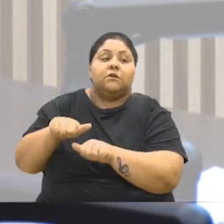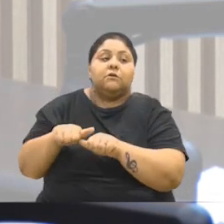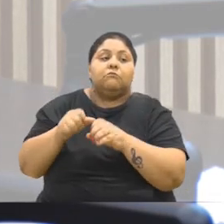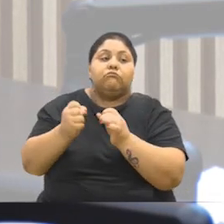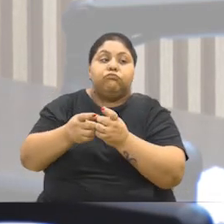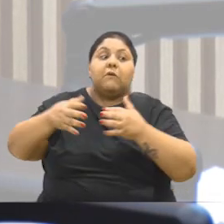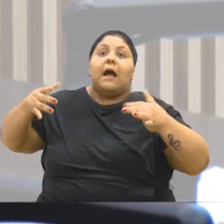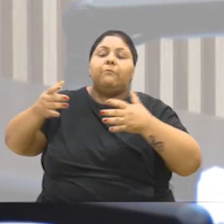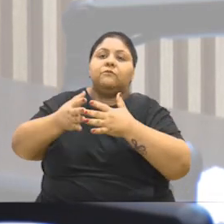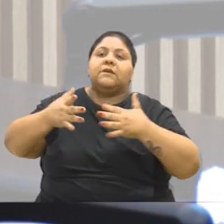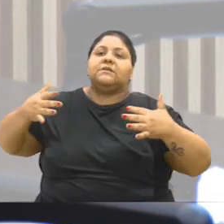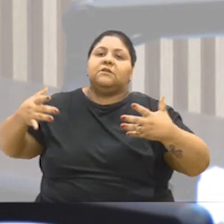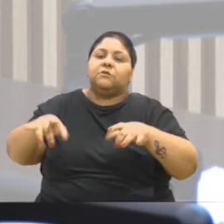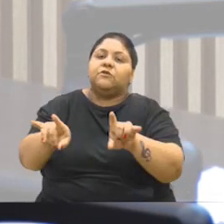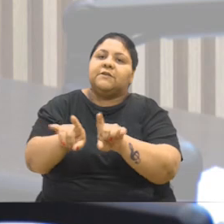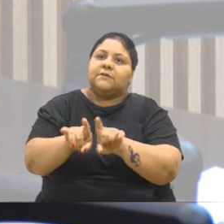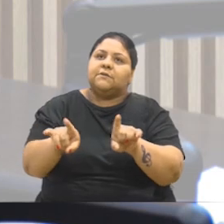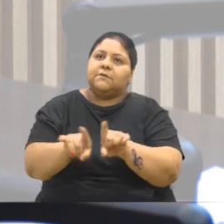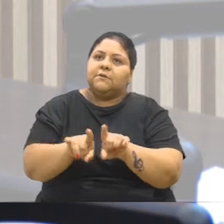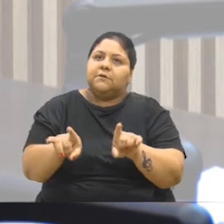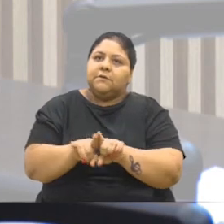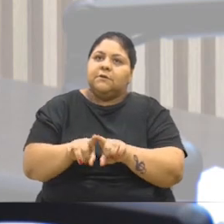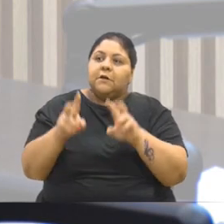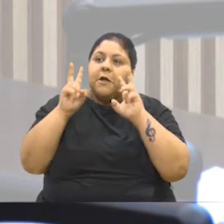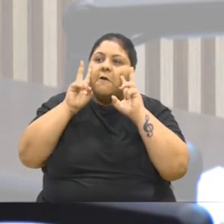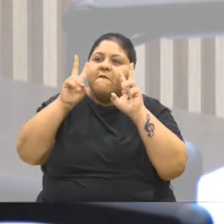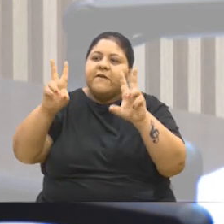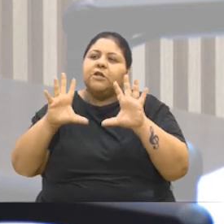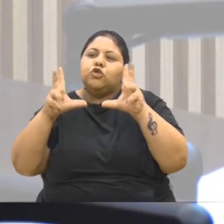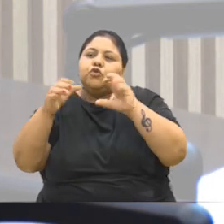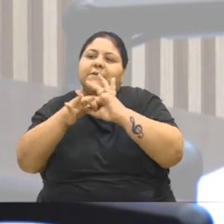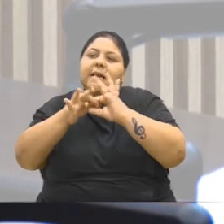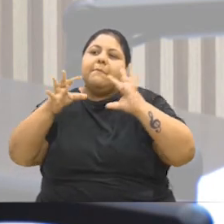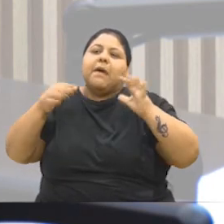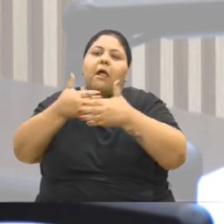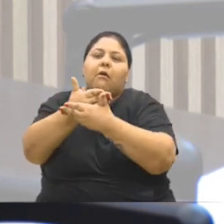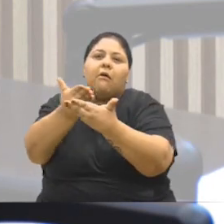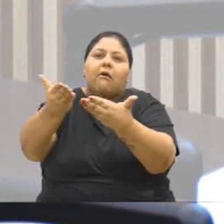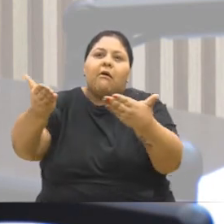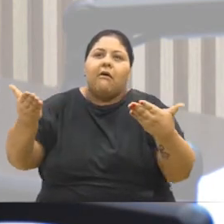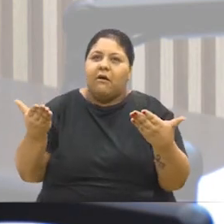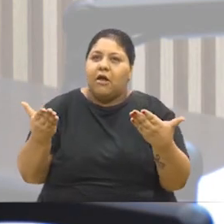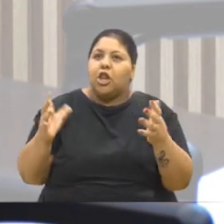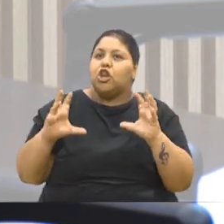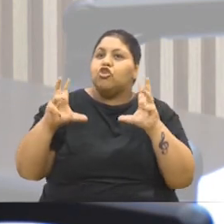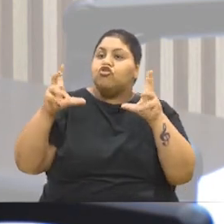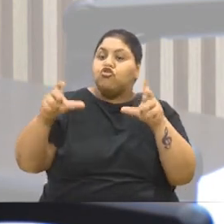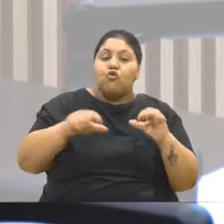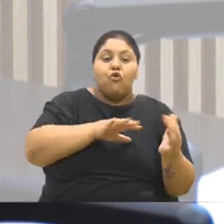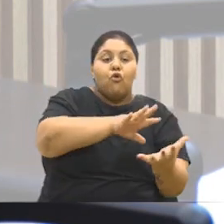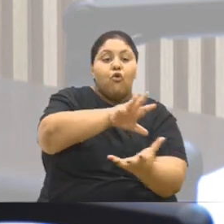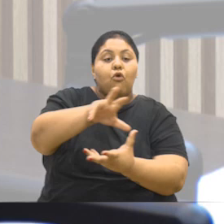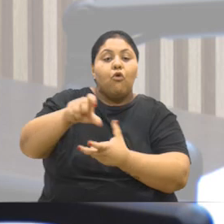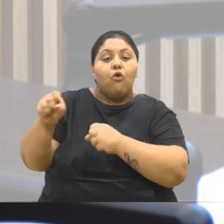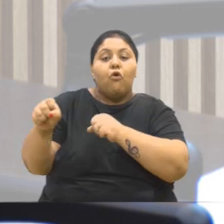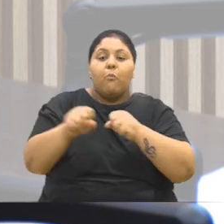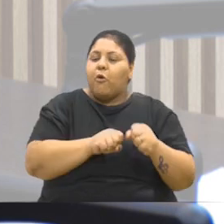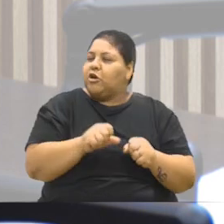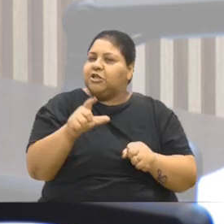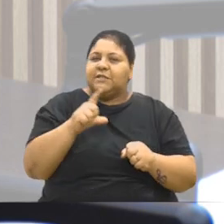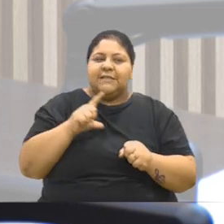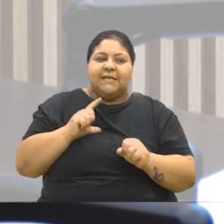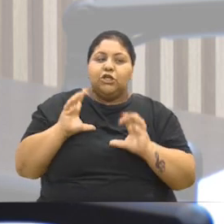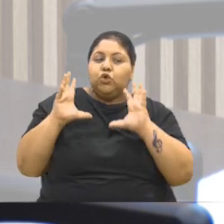Abundância é você olhar e saber que tudo está disponível para ti. Que tudo existe no universo e que você pode ter